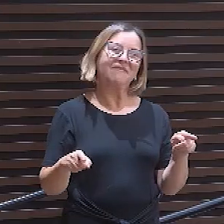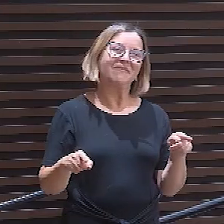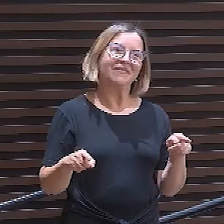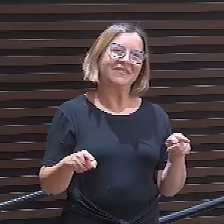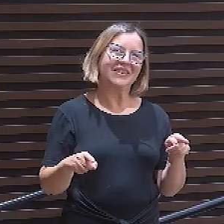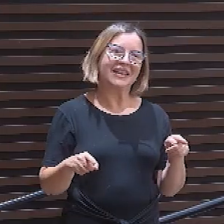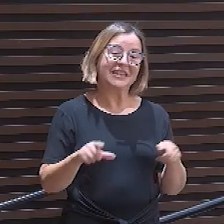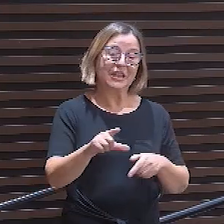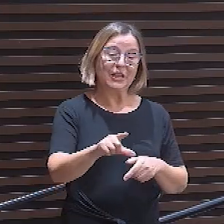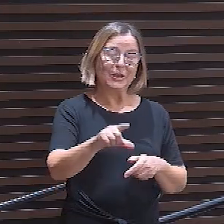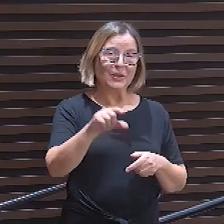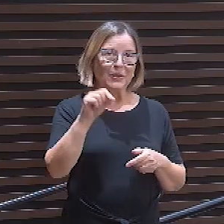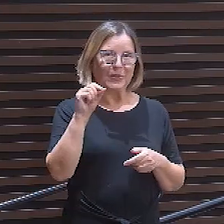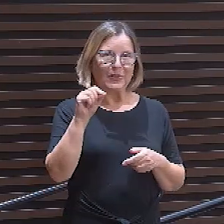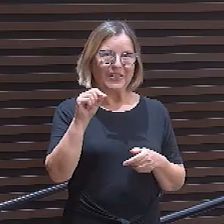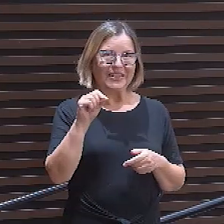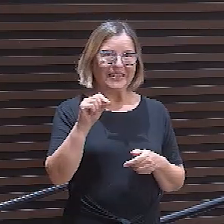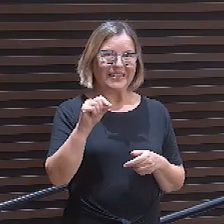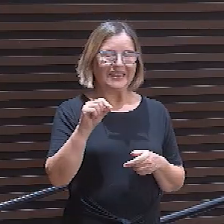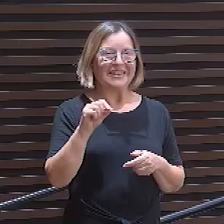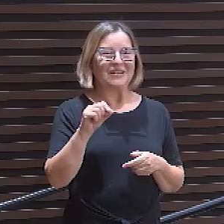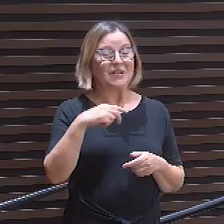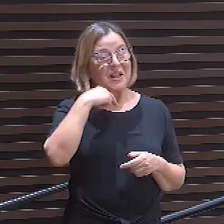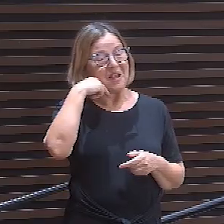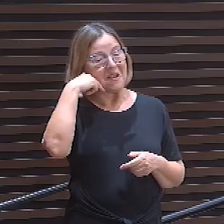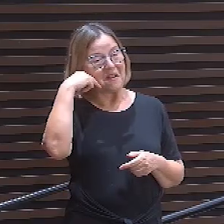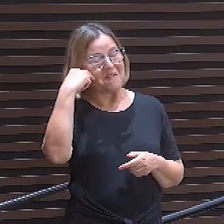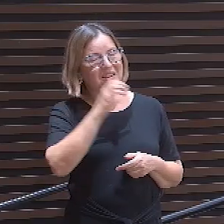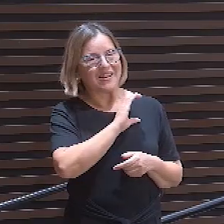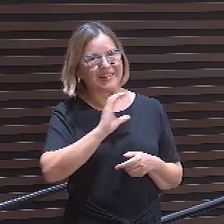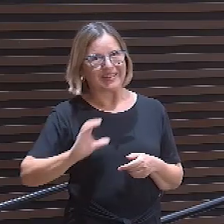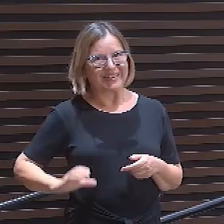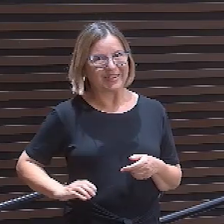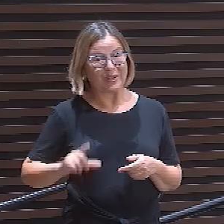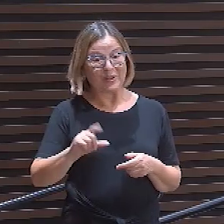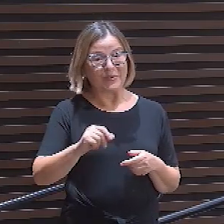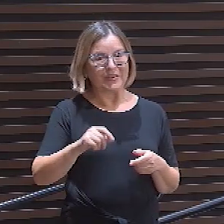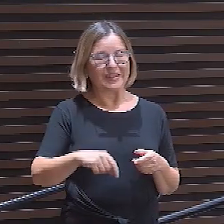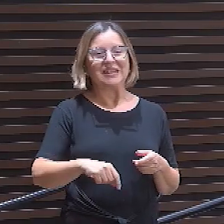Cristo, abraçou a cruz de Cristo.